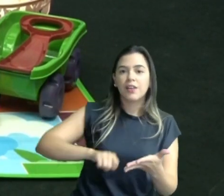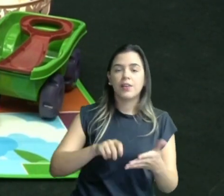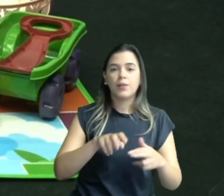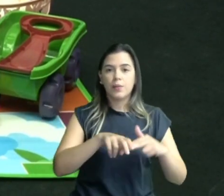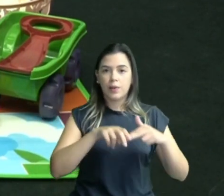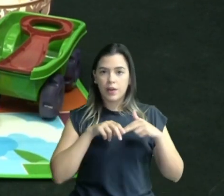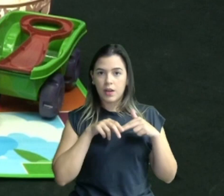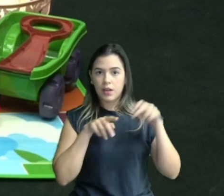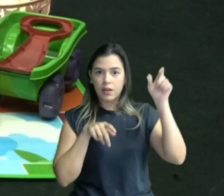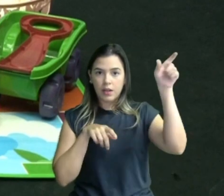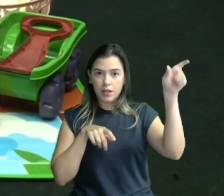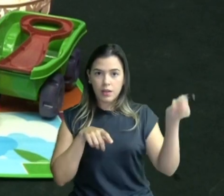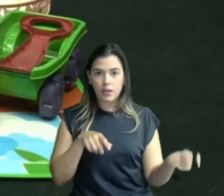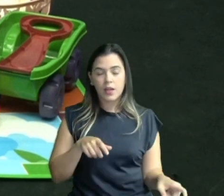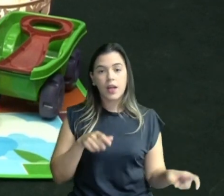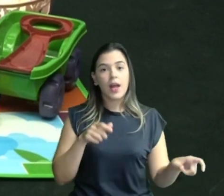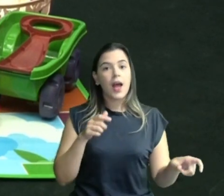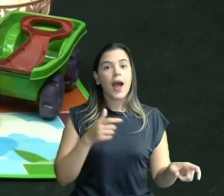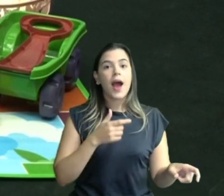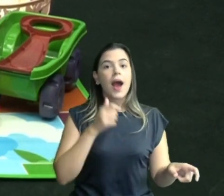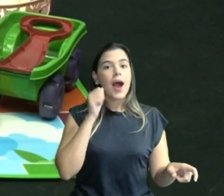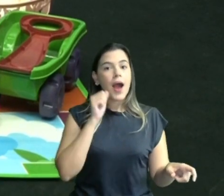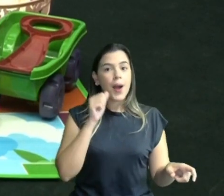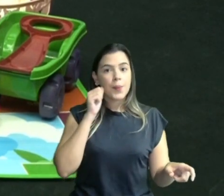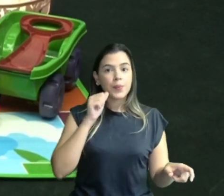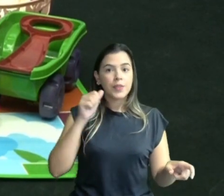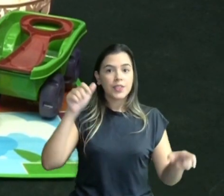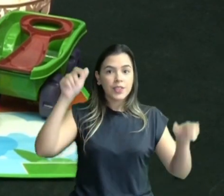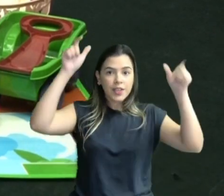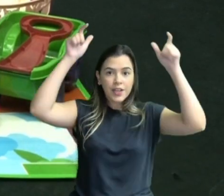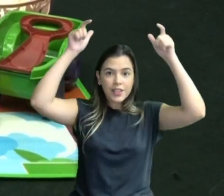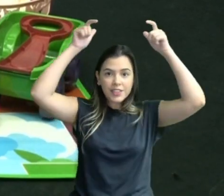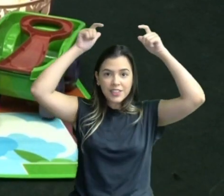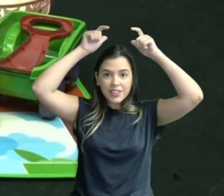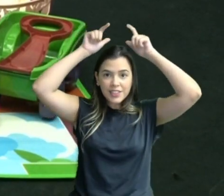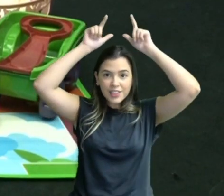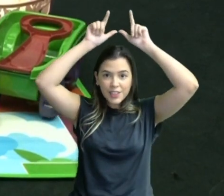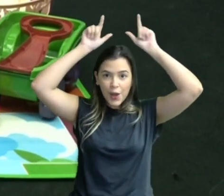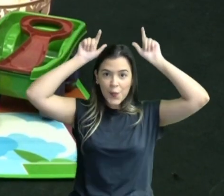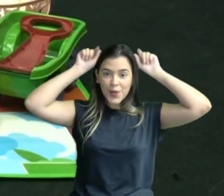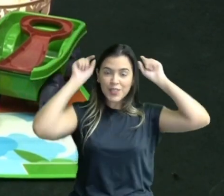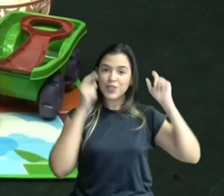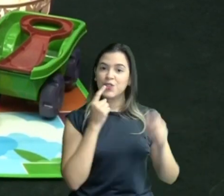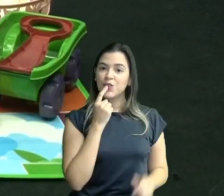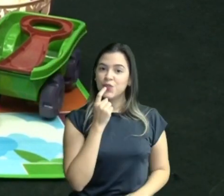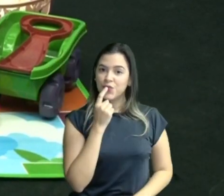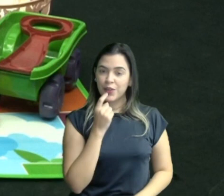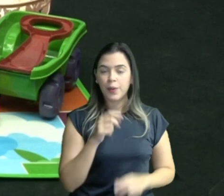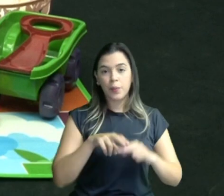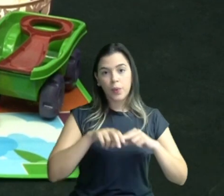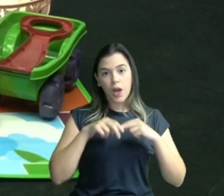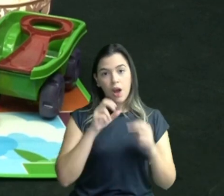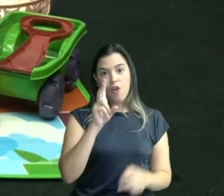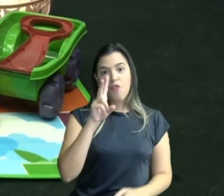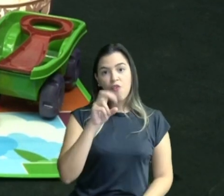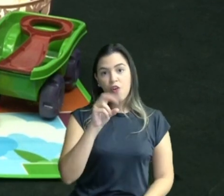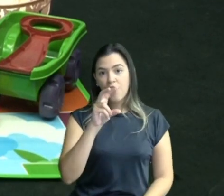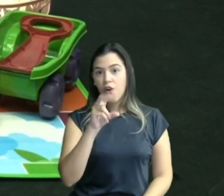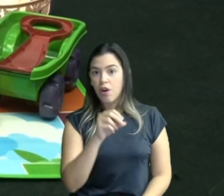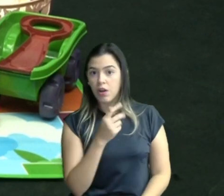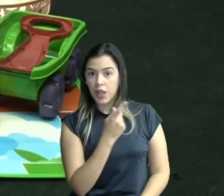gente a senhorita Chapeuzinho Vermelho a respeito da sua avó avó dela a senhorita